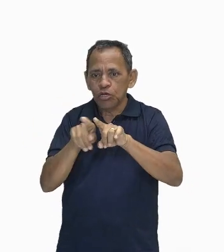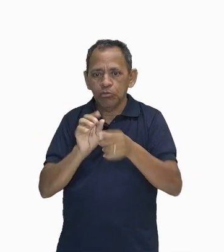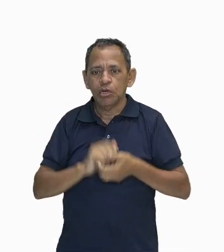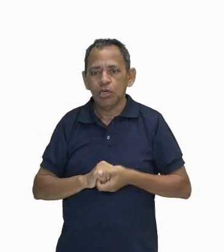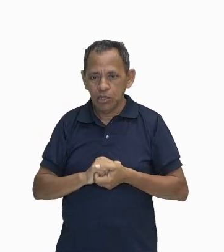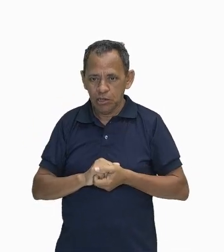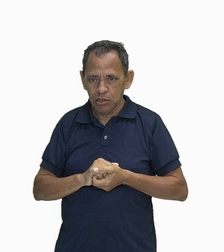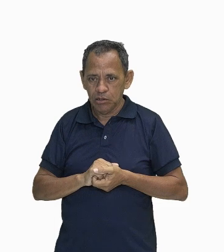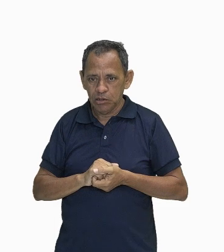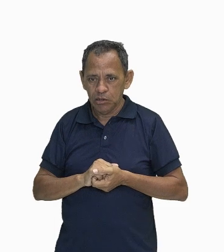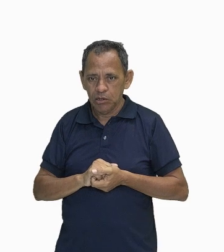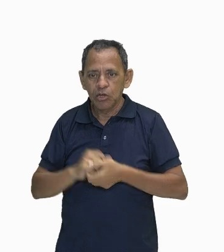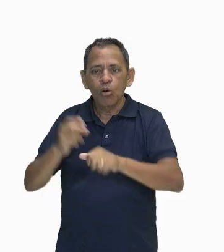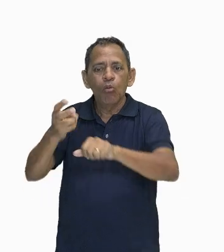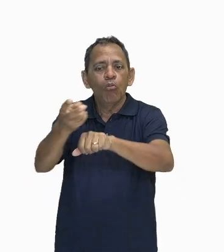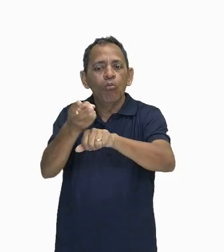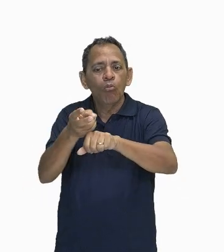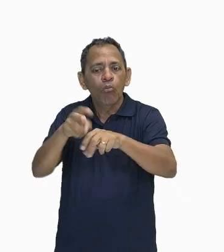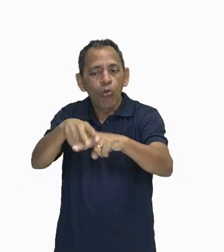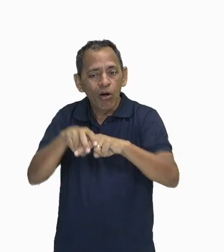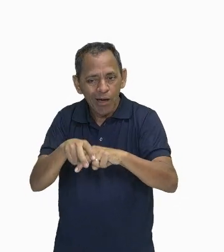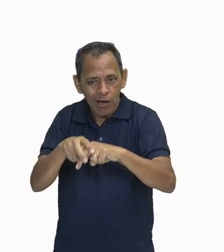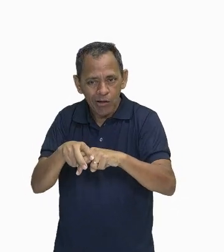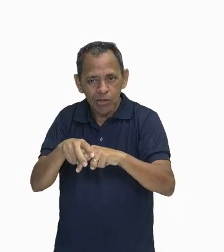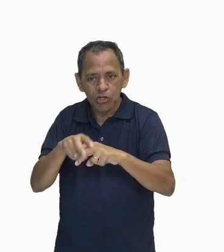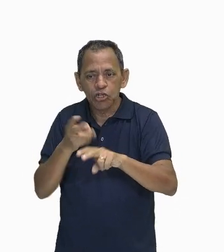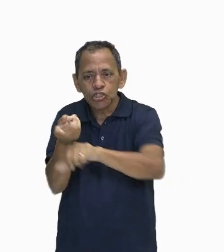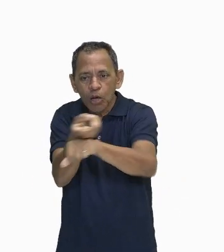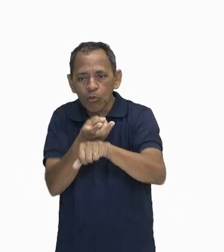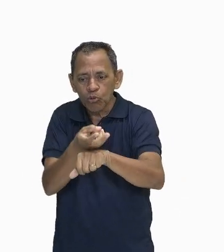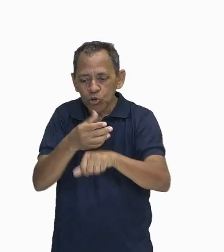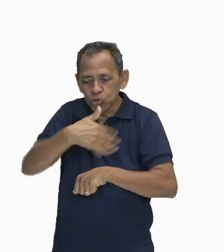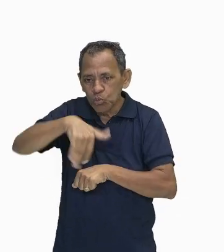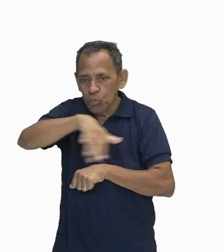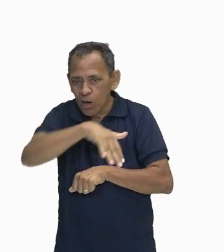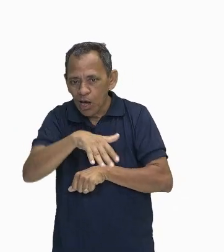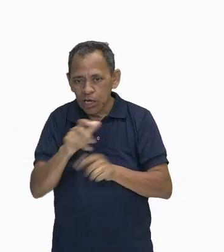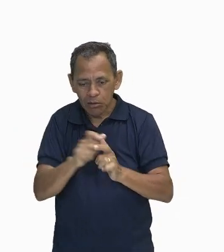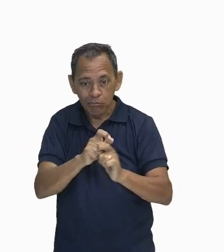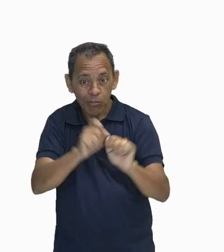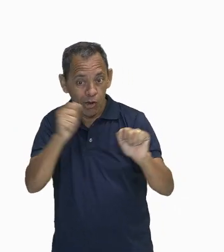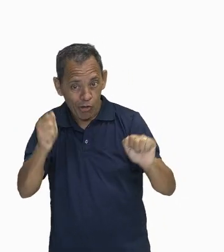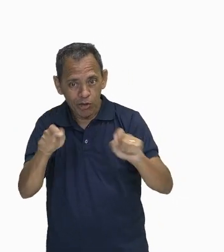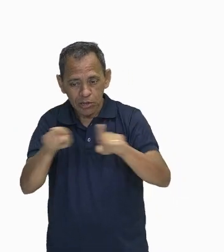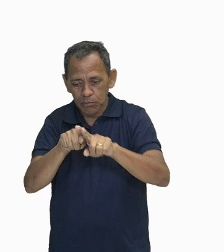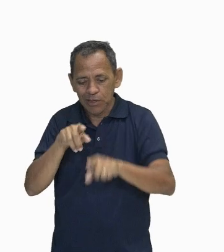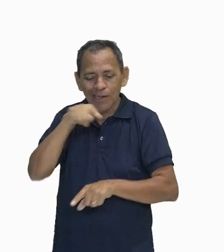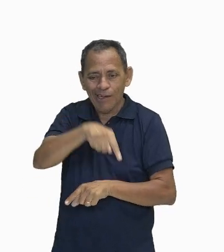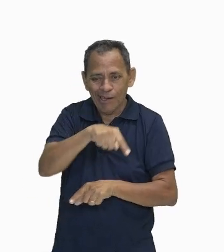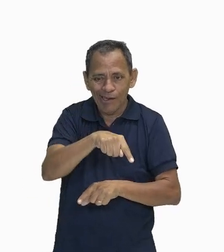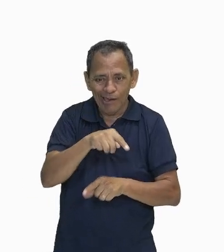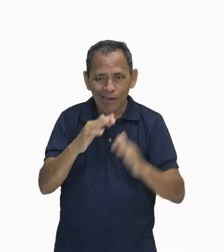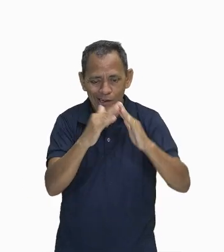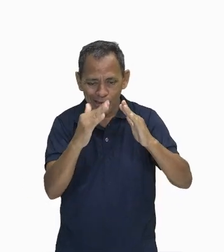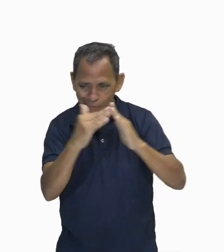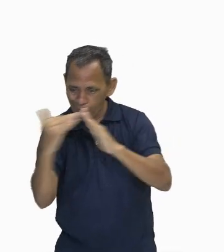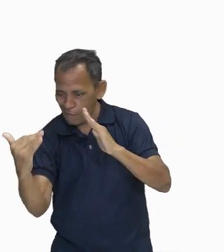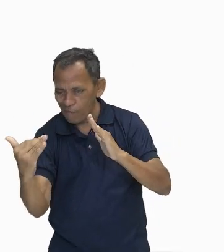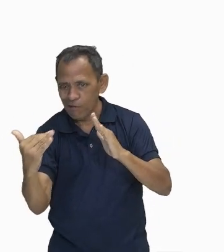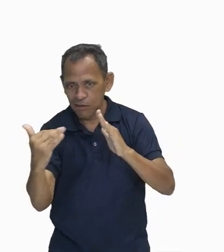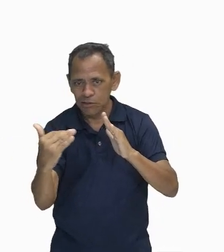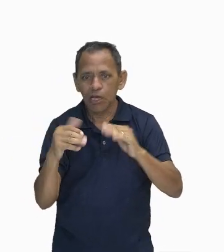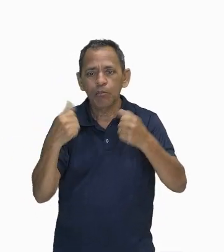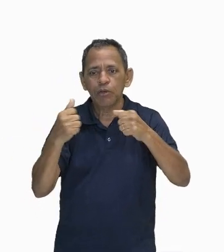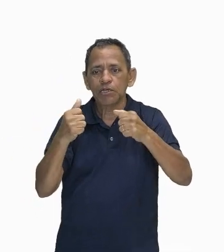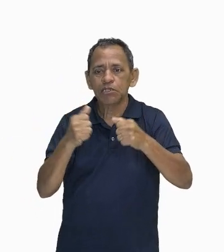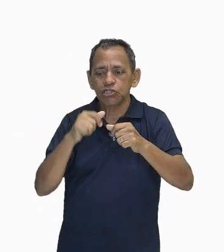vou precisar de uma área maior, porque aquela indústria ela vai necessitar de mais matéria-prima. Alterações